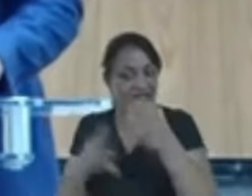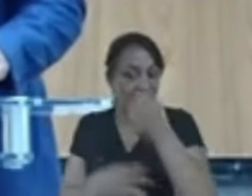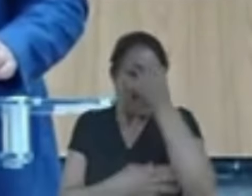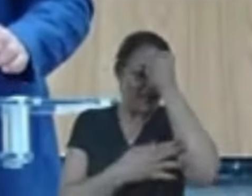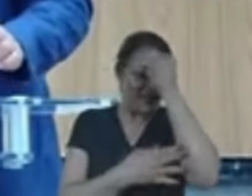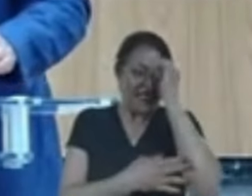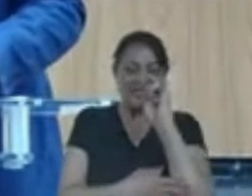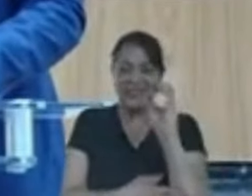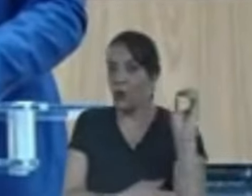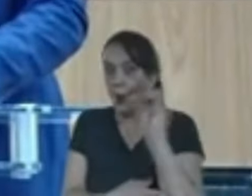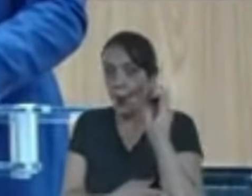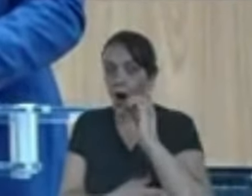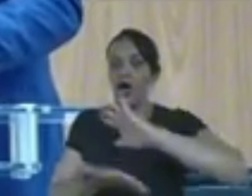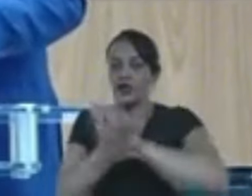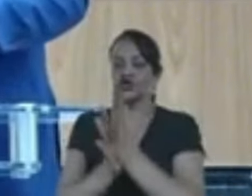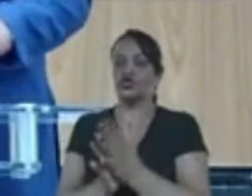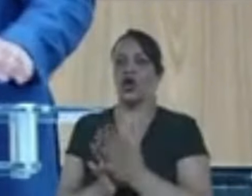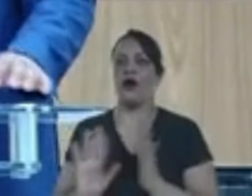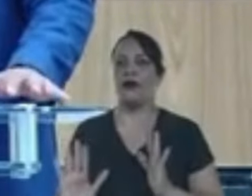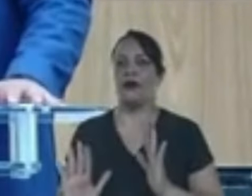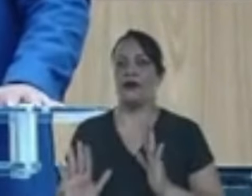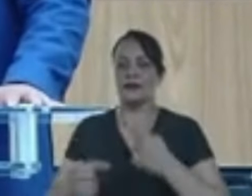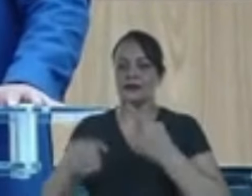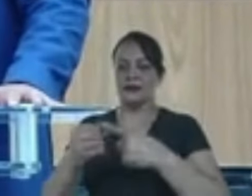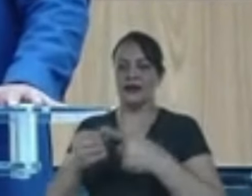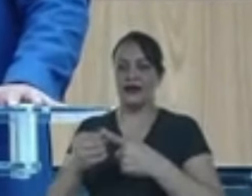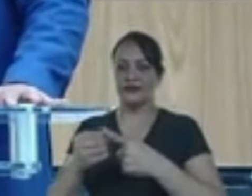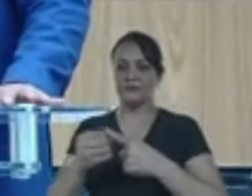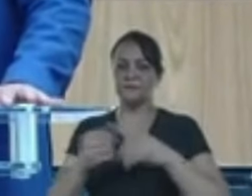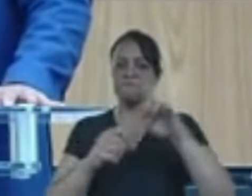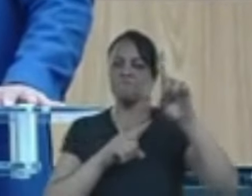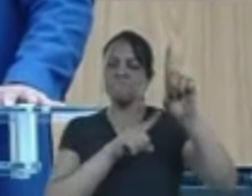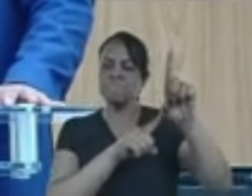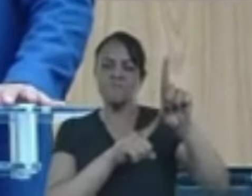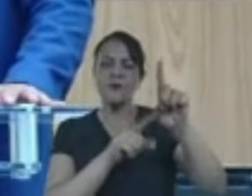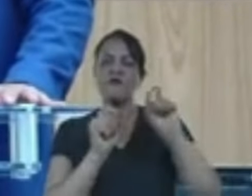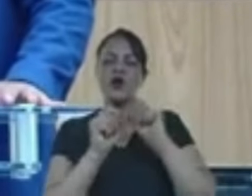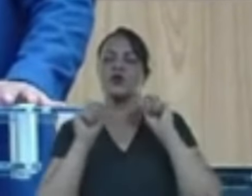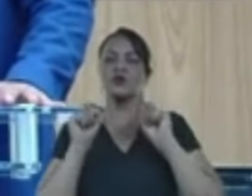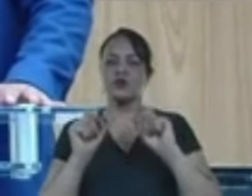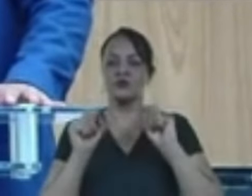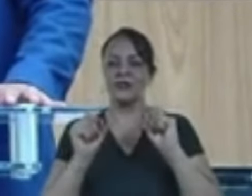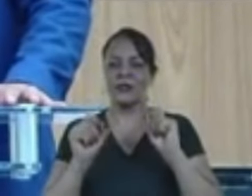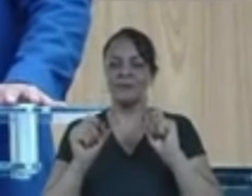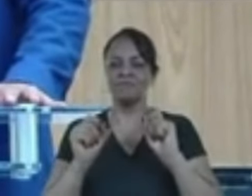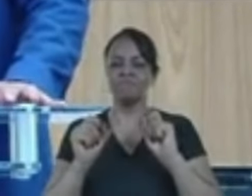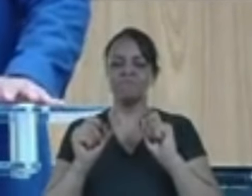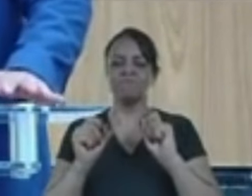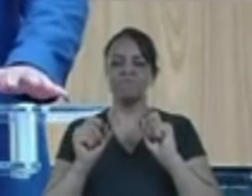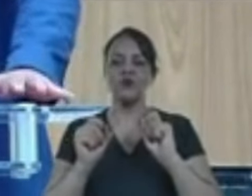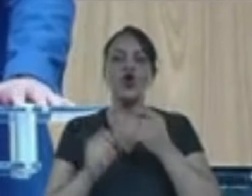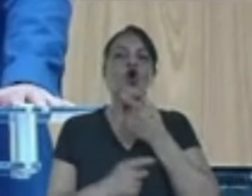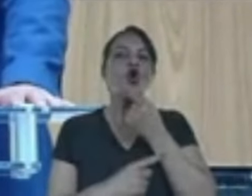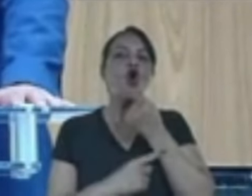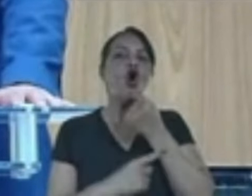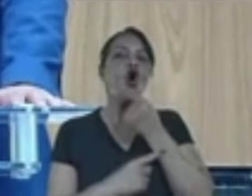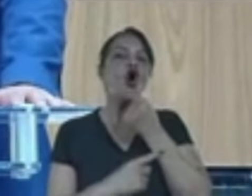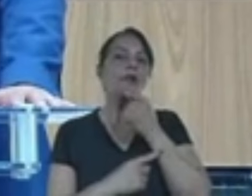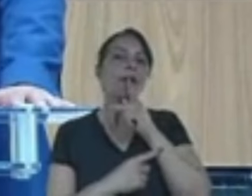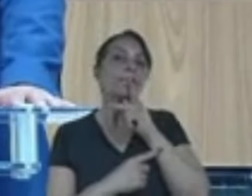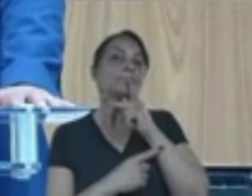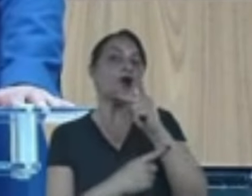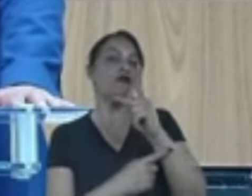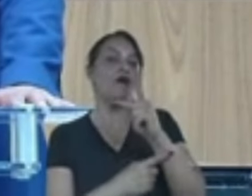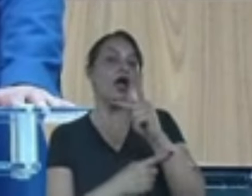Deus fez o quê? Deus mandou, ou seja, falou com um profeta